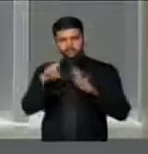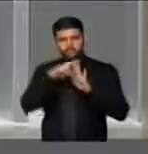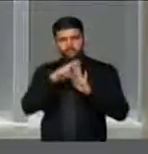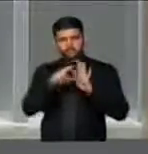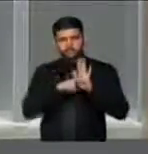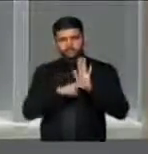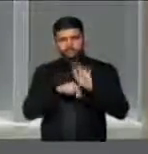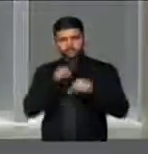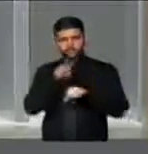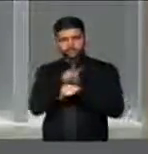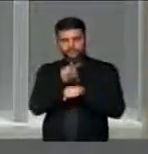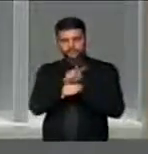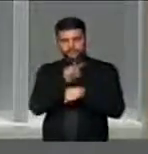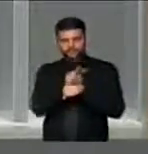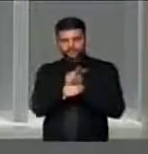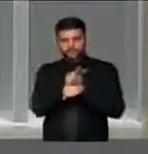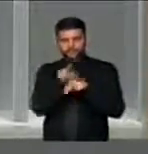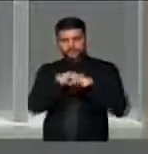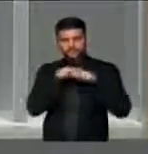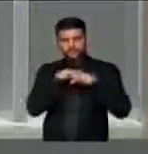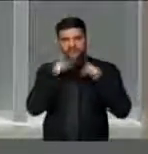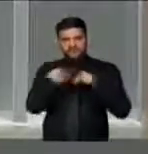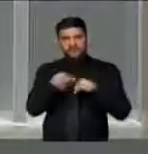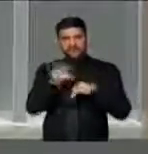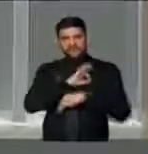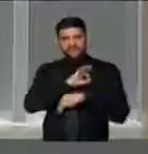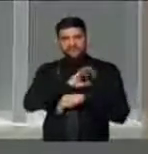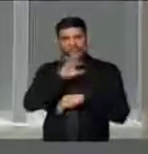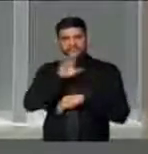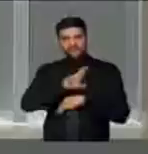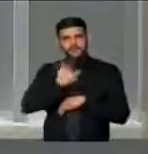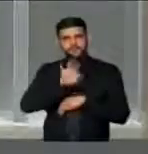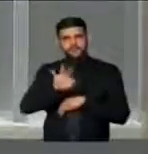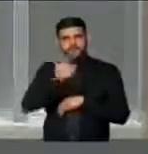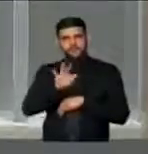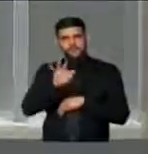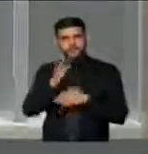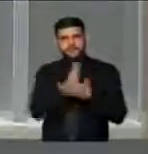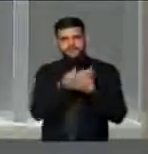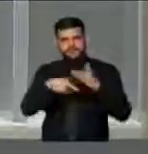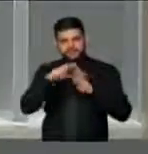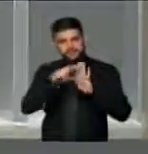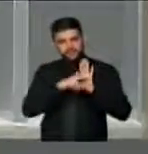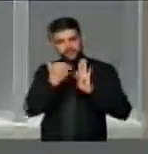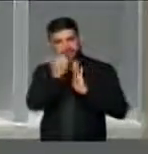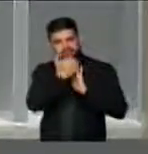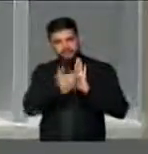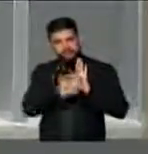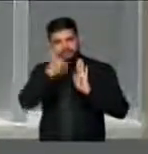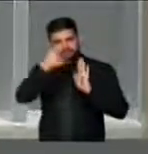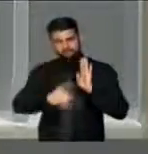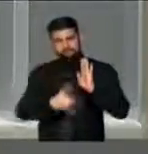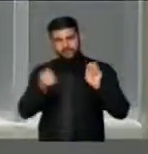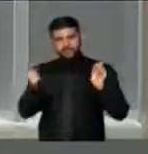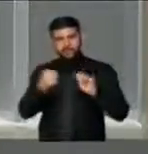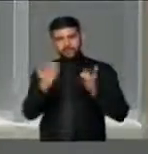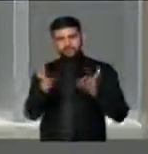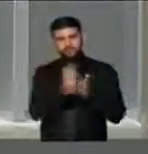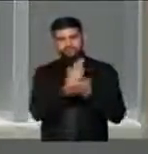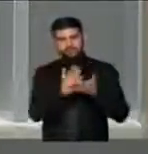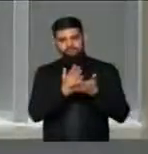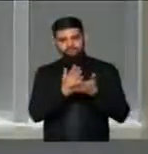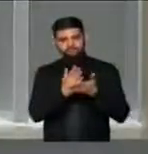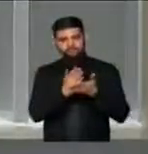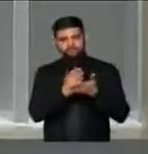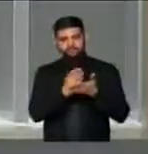e fiscalizar, assim como a Polícia Rodoviária Federal, quando as regras estão estabelecidas por determinação